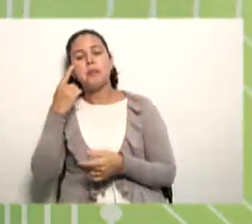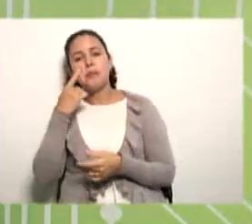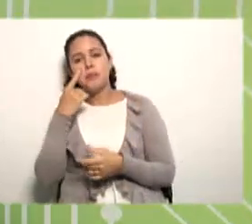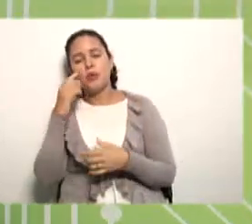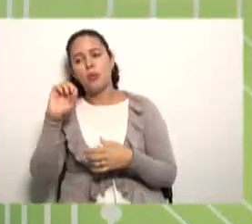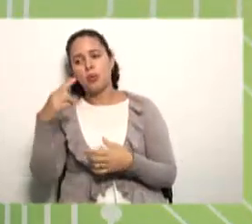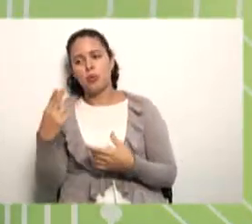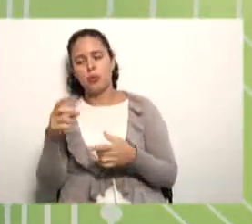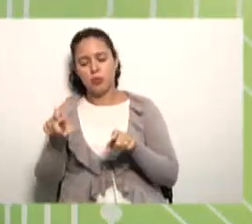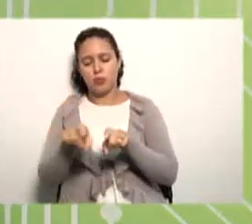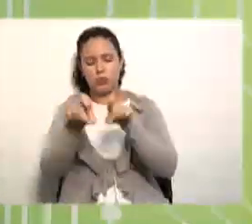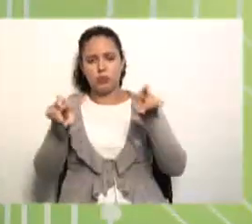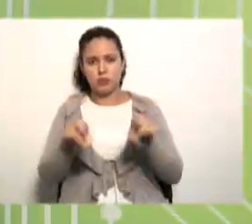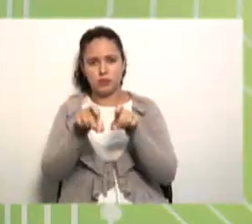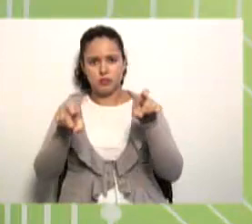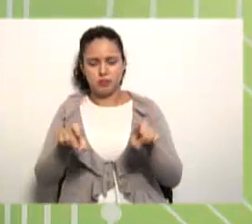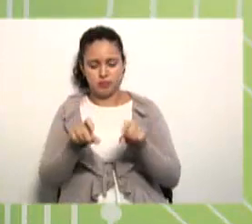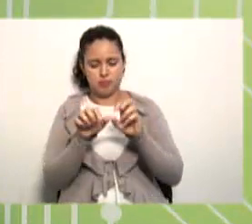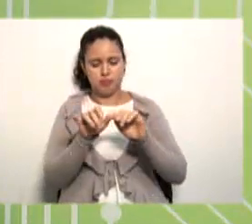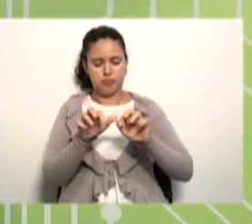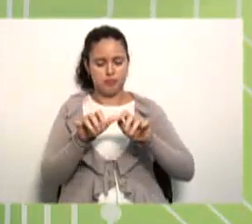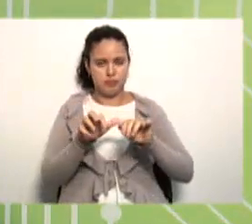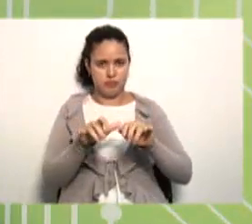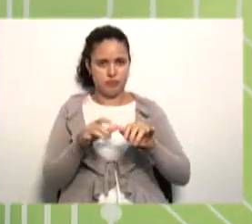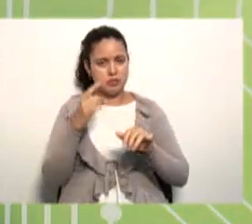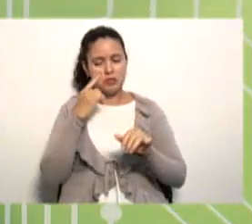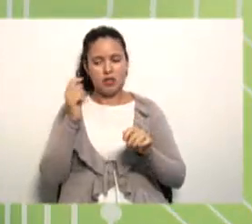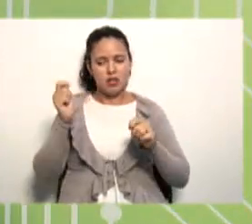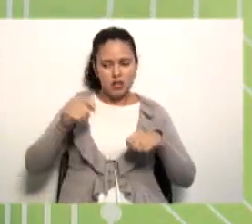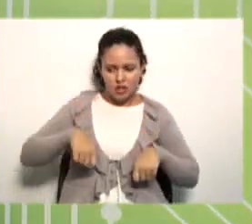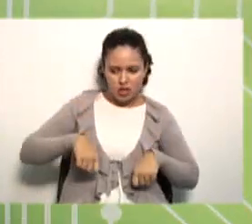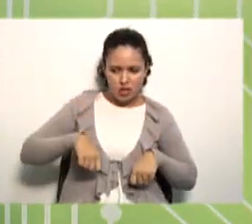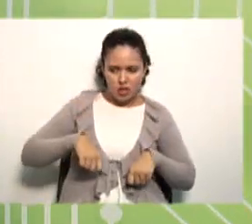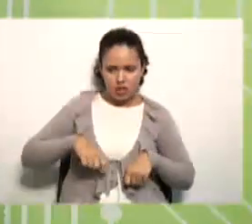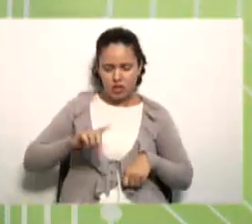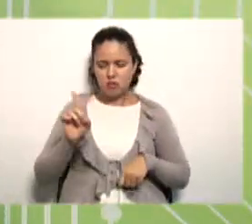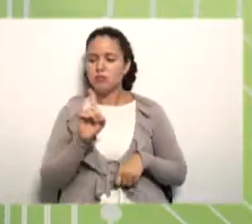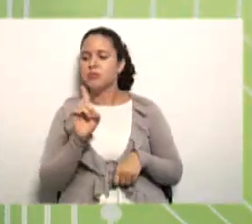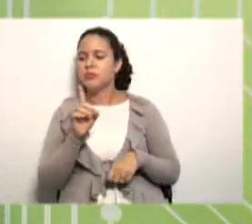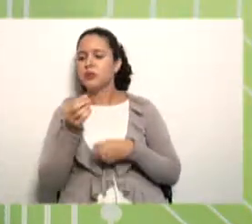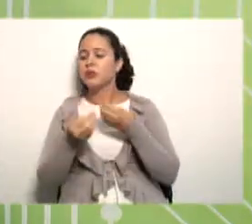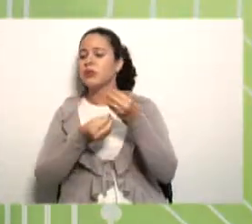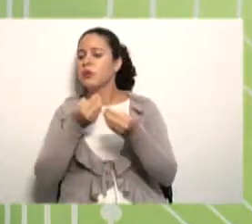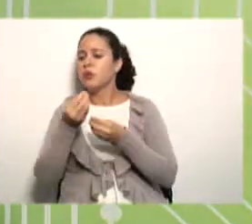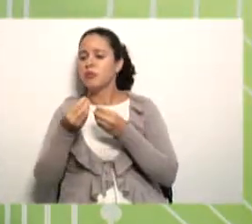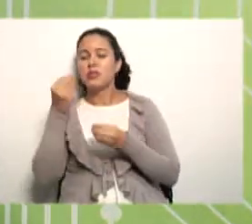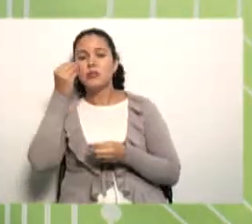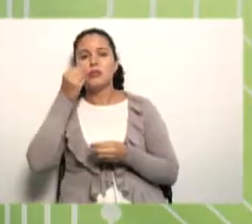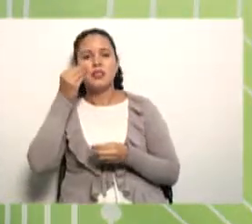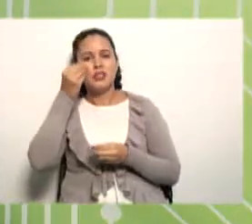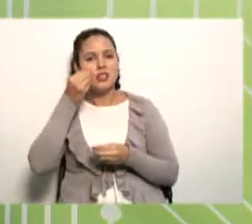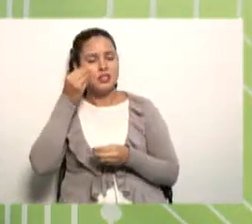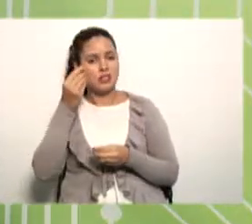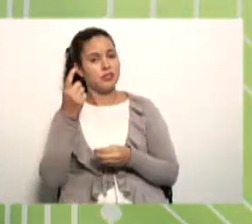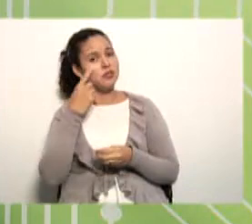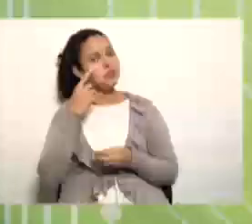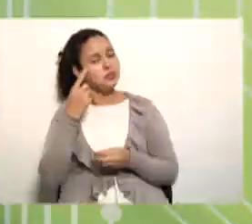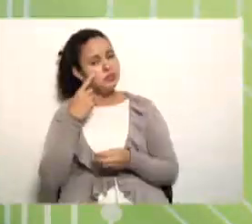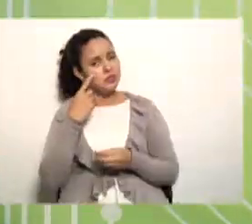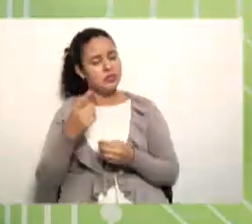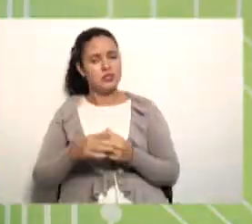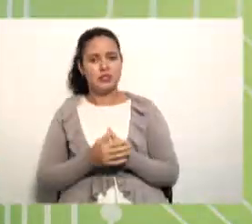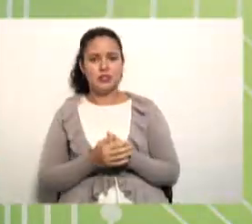um terceiro, e à medida que eu vou consumindo mais robôs na escala produtiva da minha fábrica, eu posso talvez dispensar a mão de